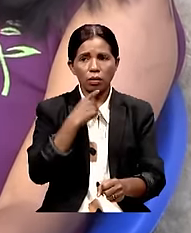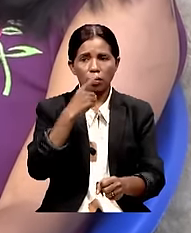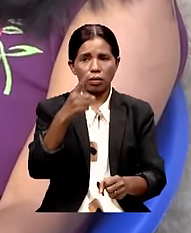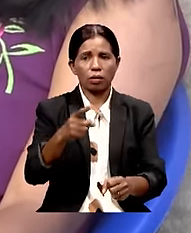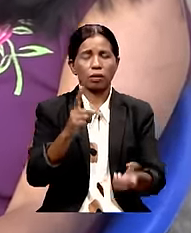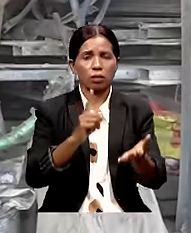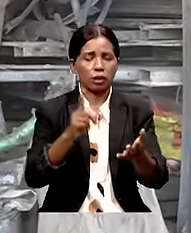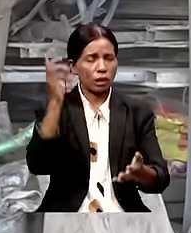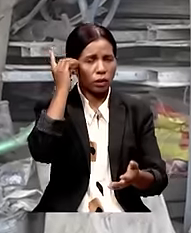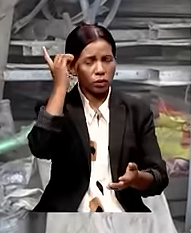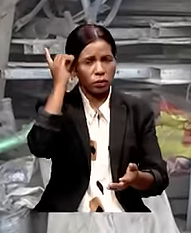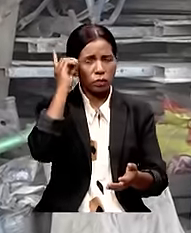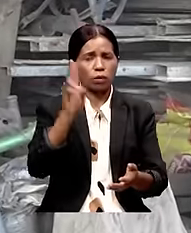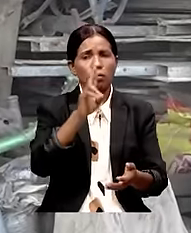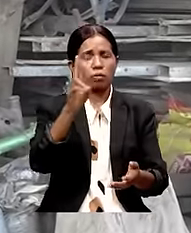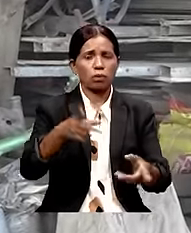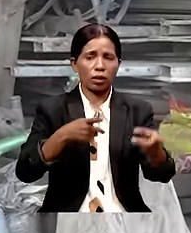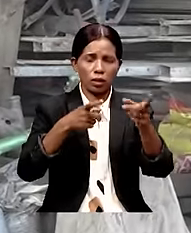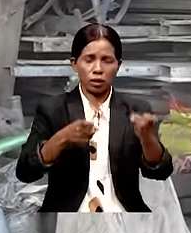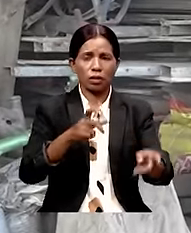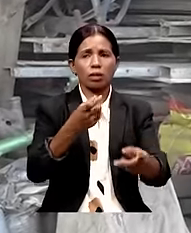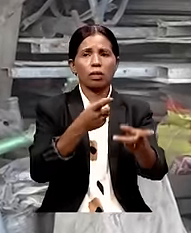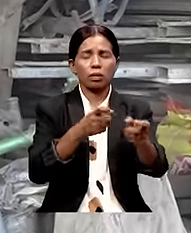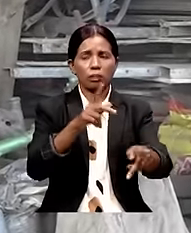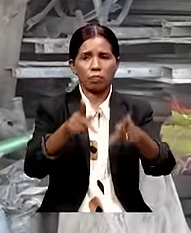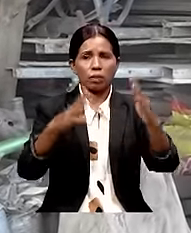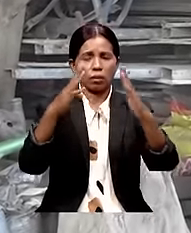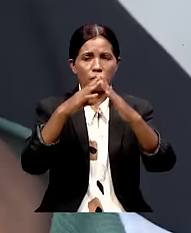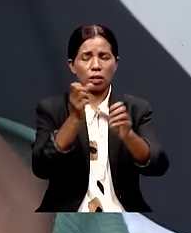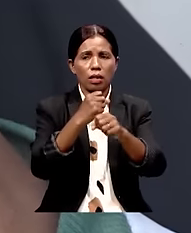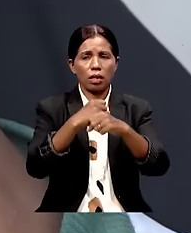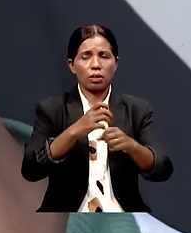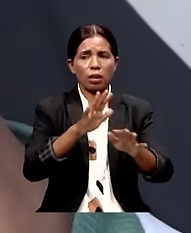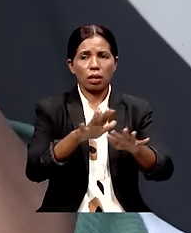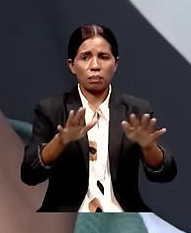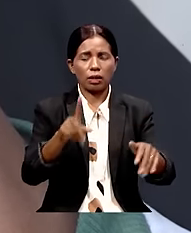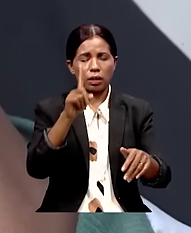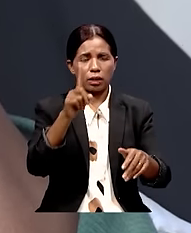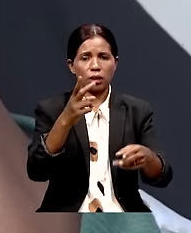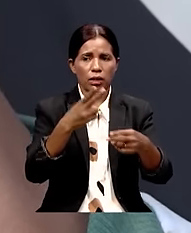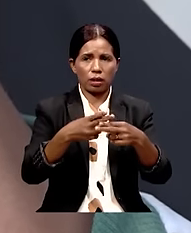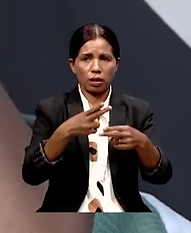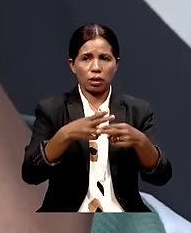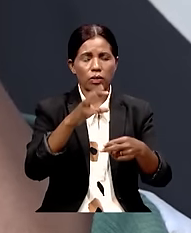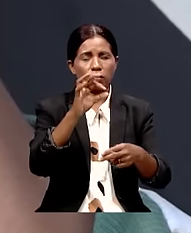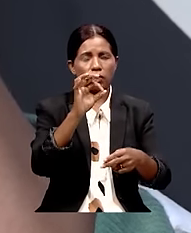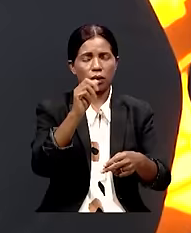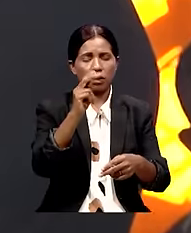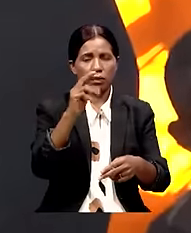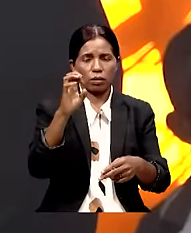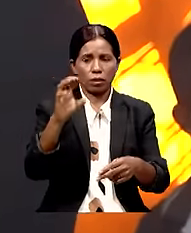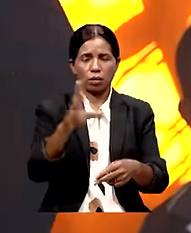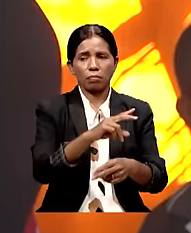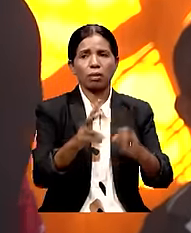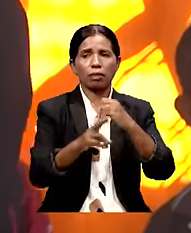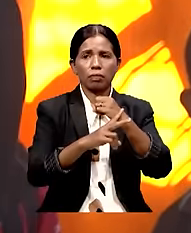desconfia usa gás lacrimogênio tiro ba comunidade nia uma laran. Nune resulta labarica ida honaran Fanuel dos Santos a sai